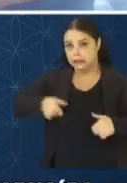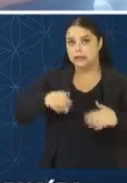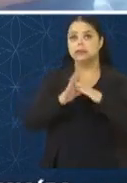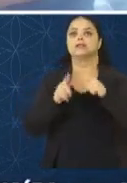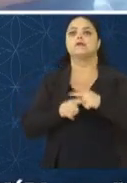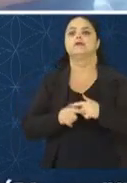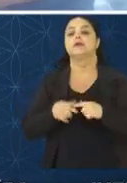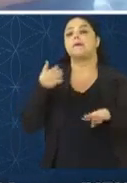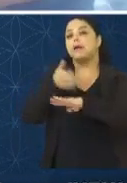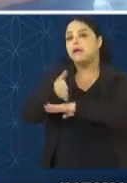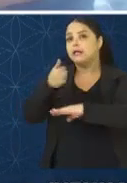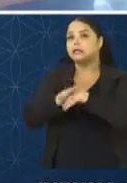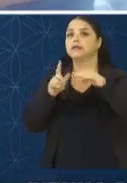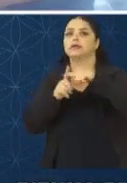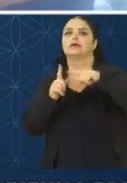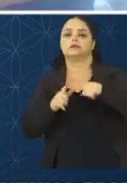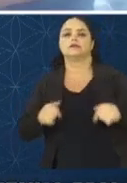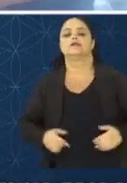igreja